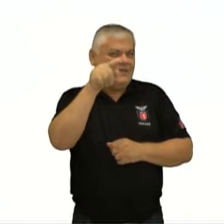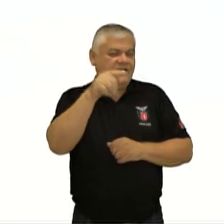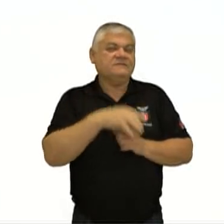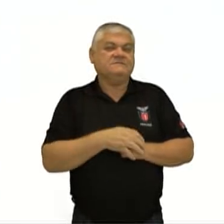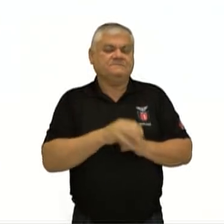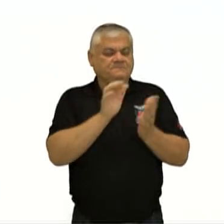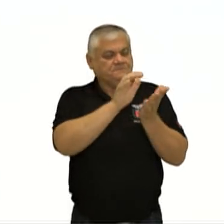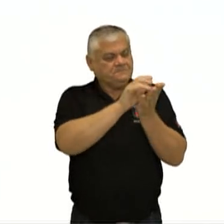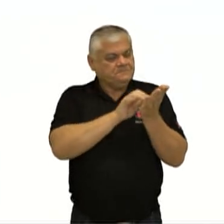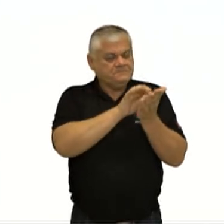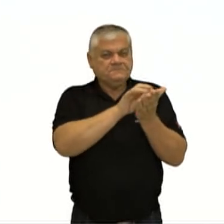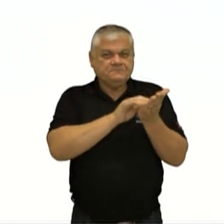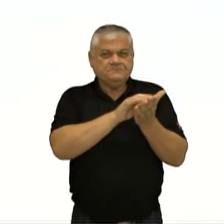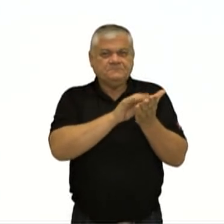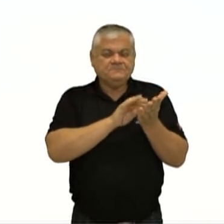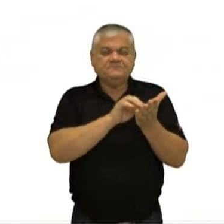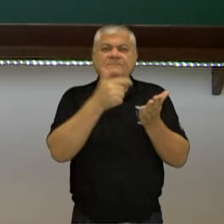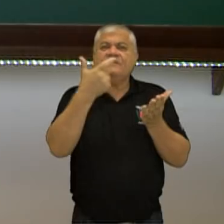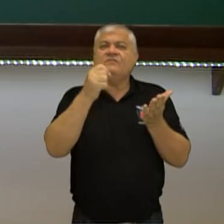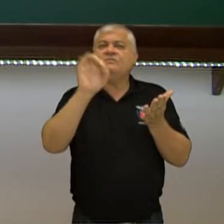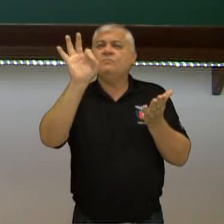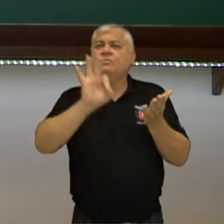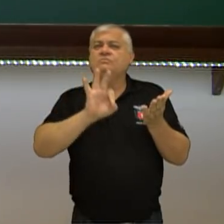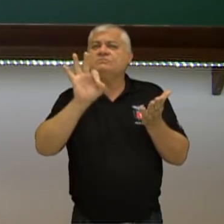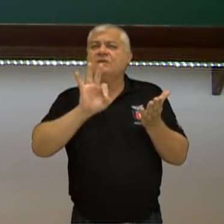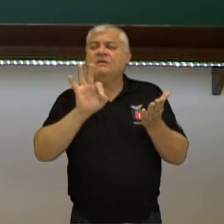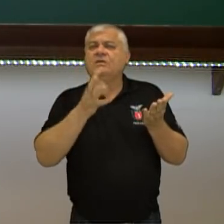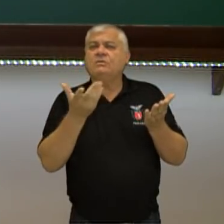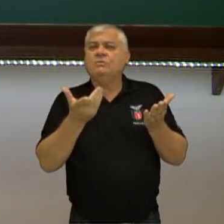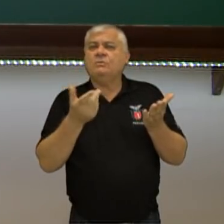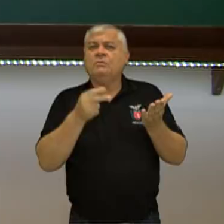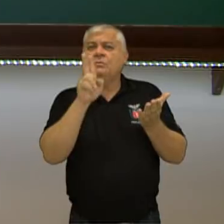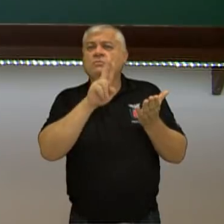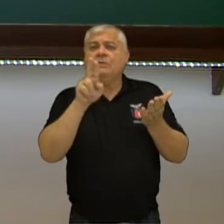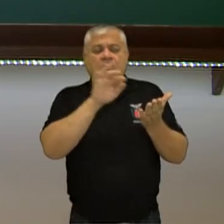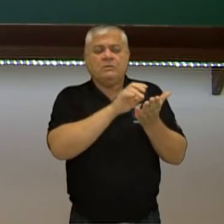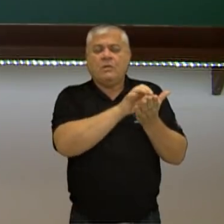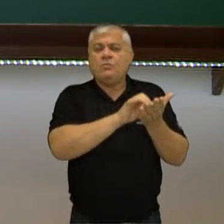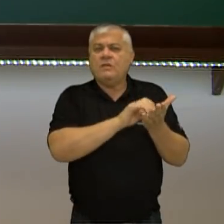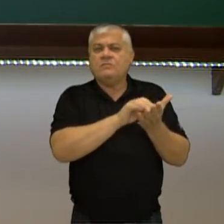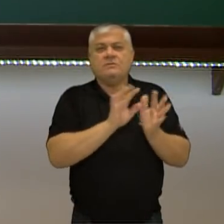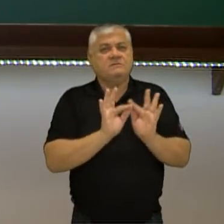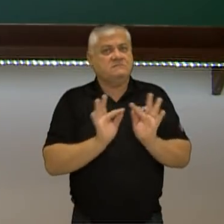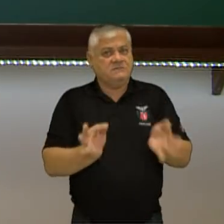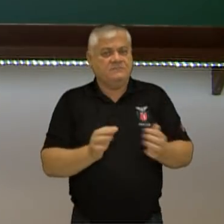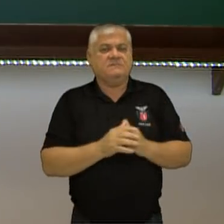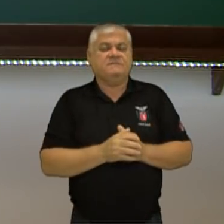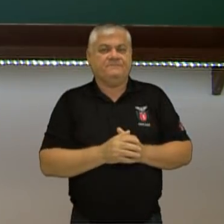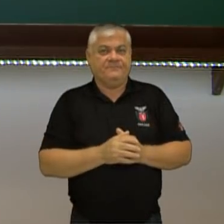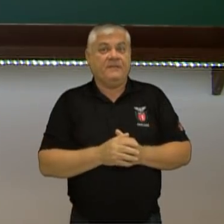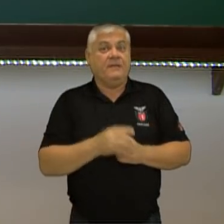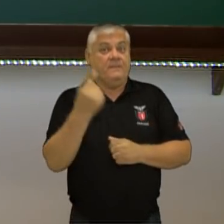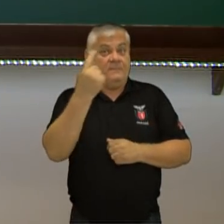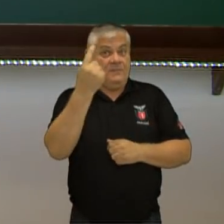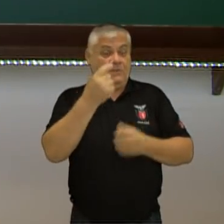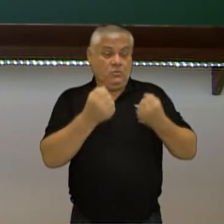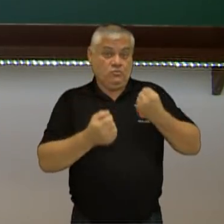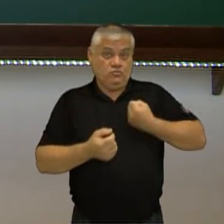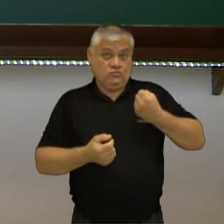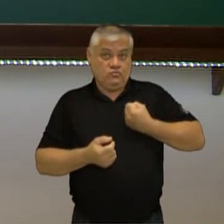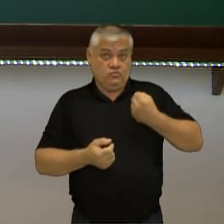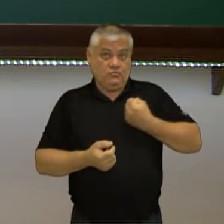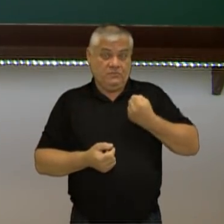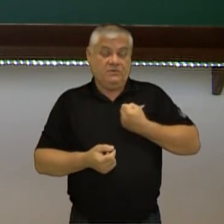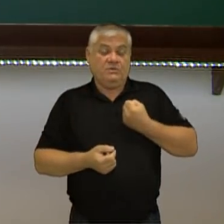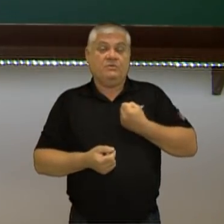quiser calcular a porcentagem, usando calculadora, eu faço o quê? Uma calculadora simples. Pega o número que você quer calcular a